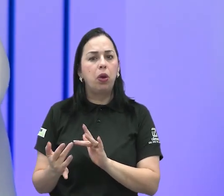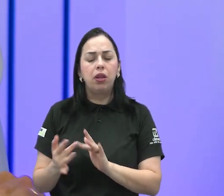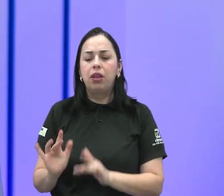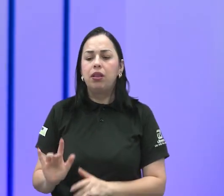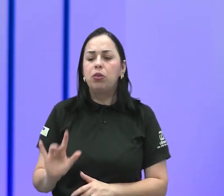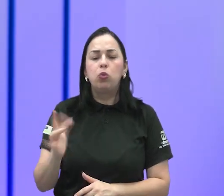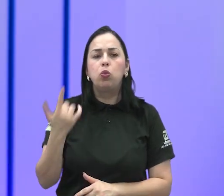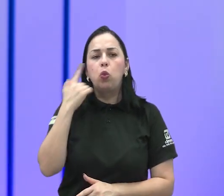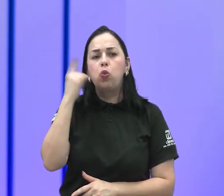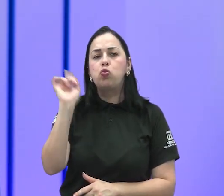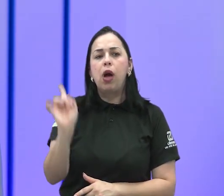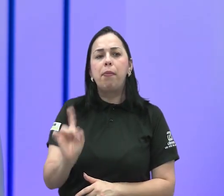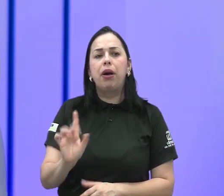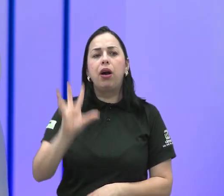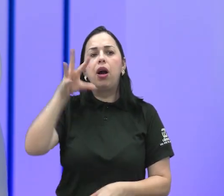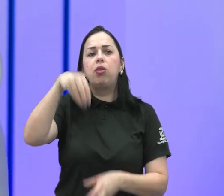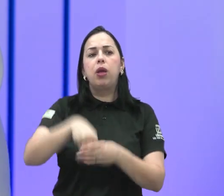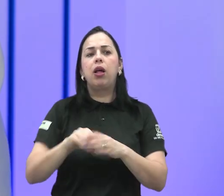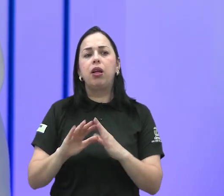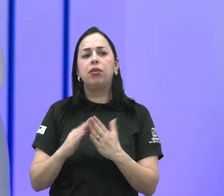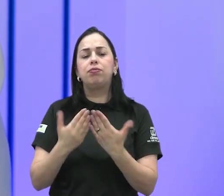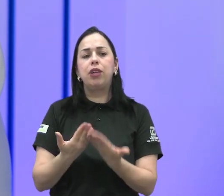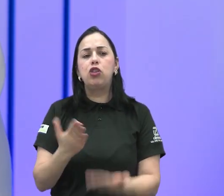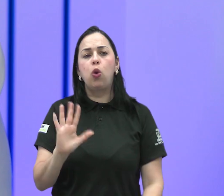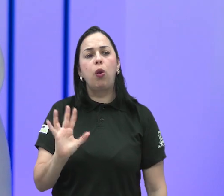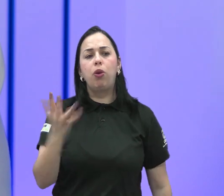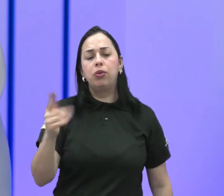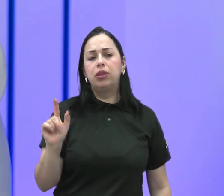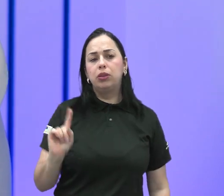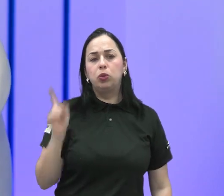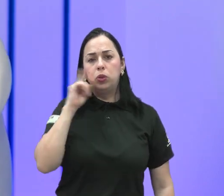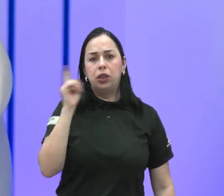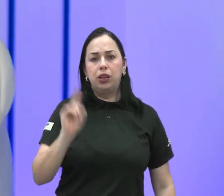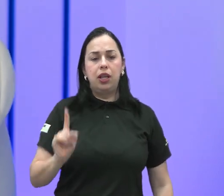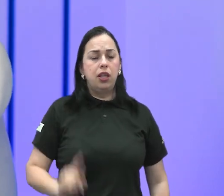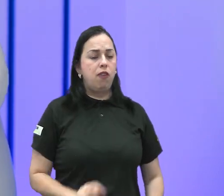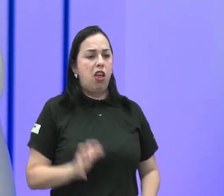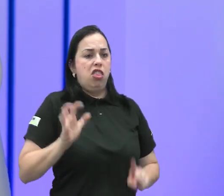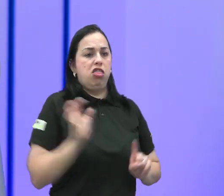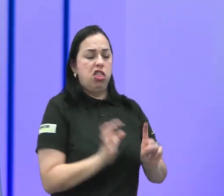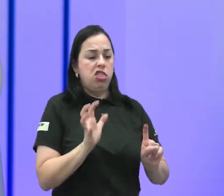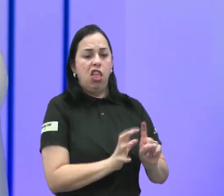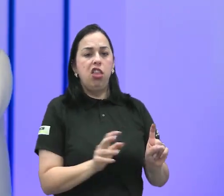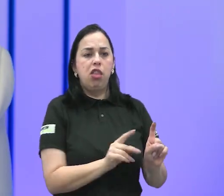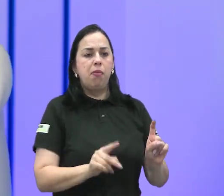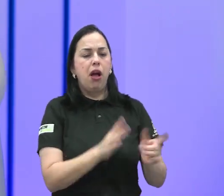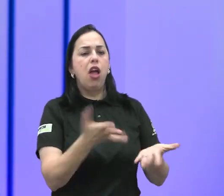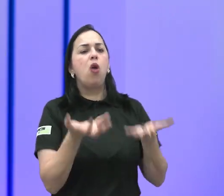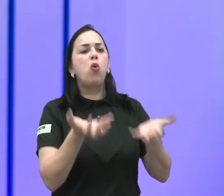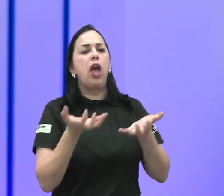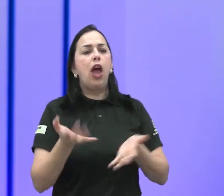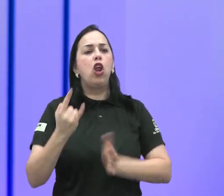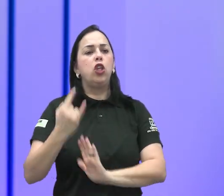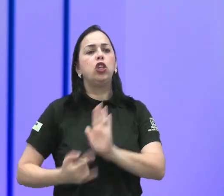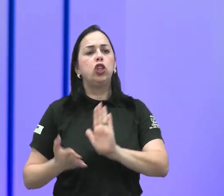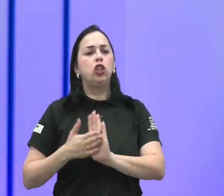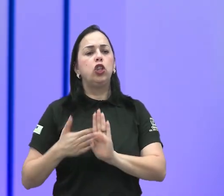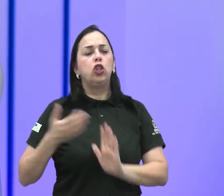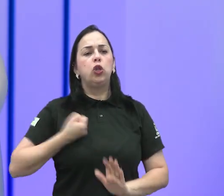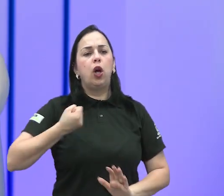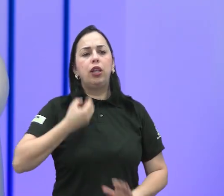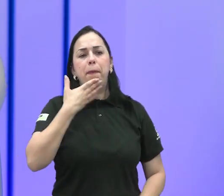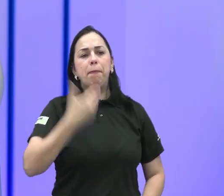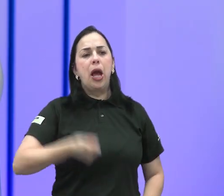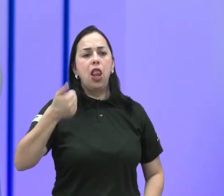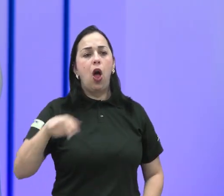está acontecendo dentro da escola, né? Para poder pressionar o professor de resultados. E isso tem